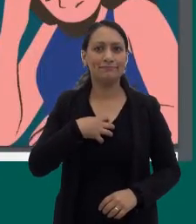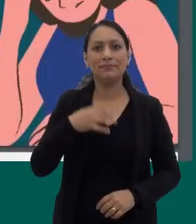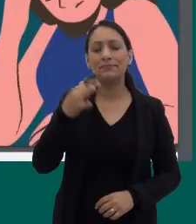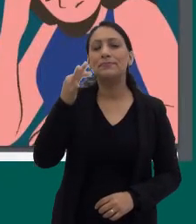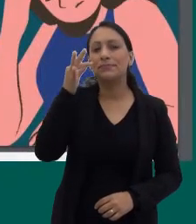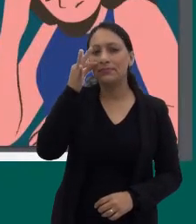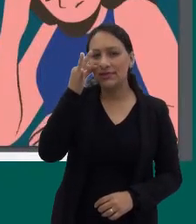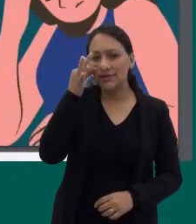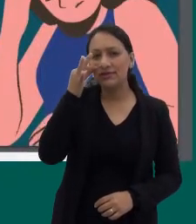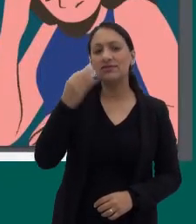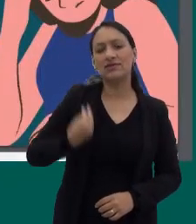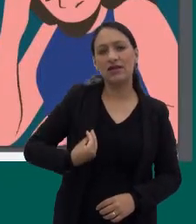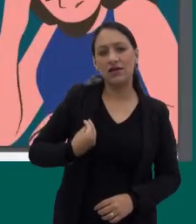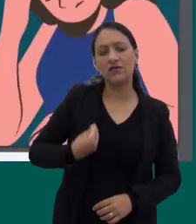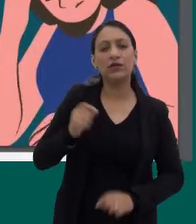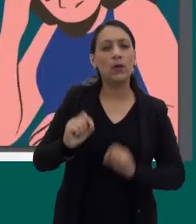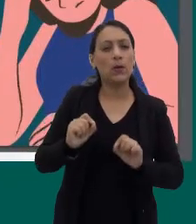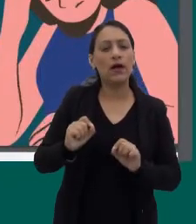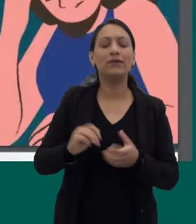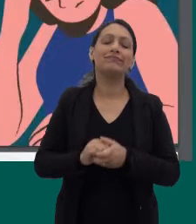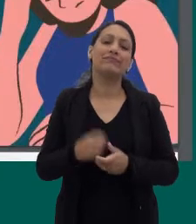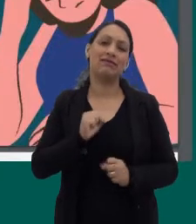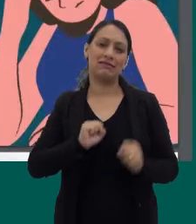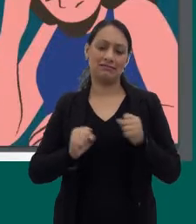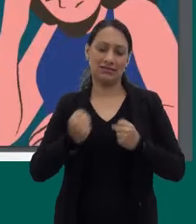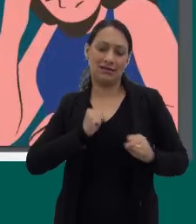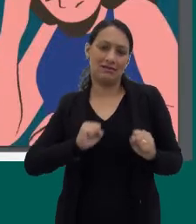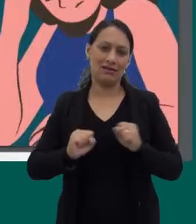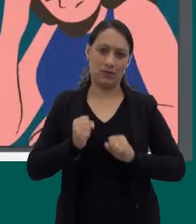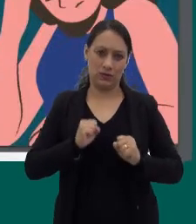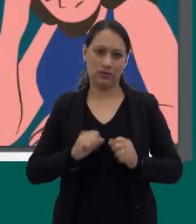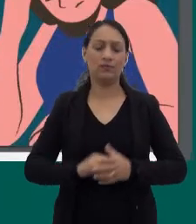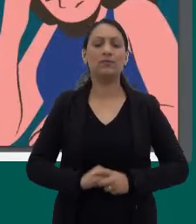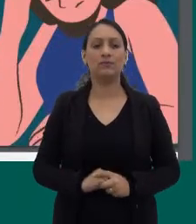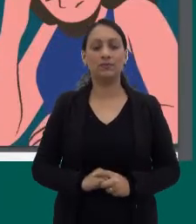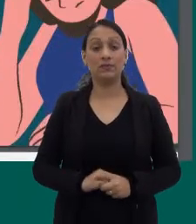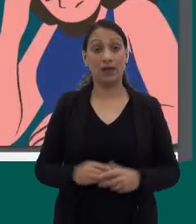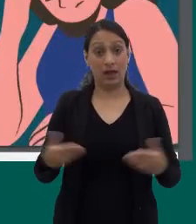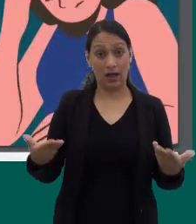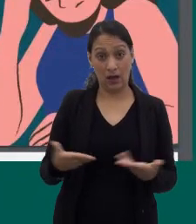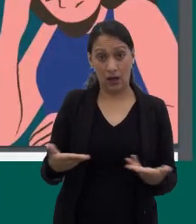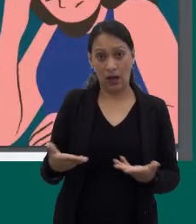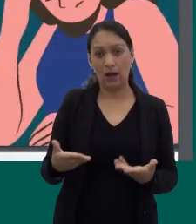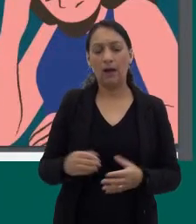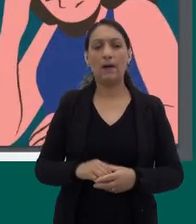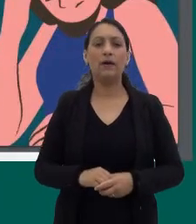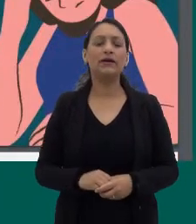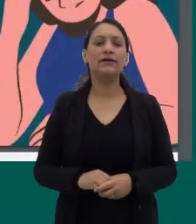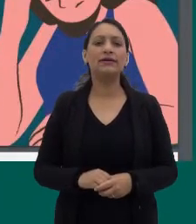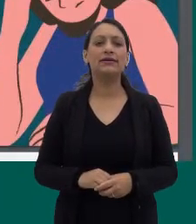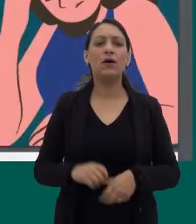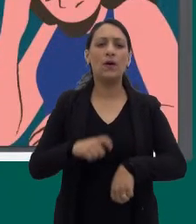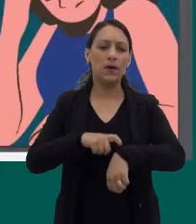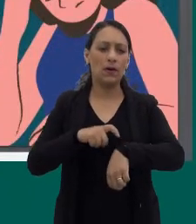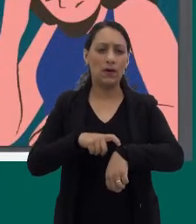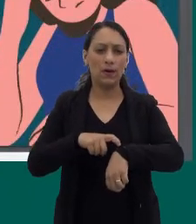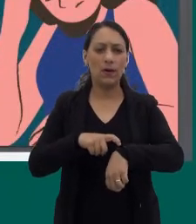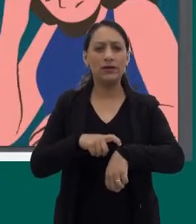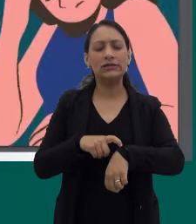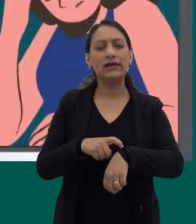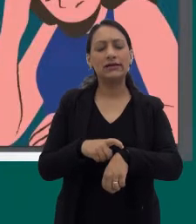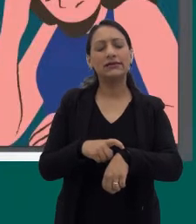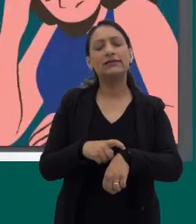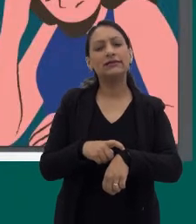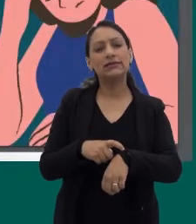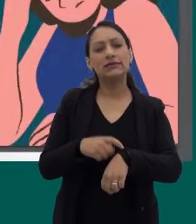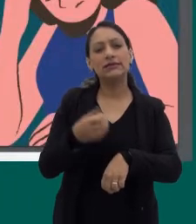nossa vida, que é a ansiedade. Né? Então, nessa hora aqui, das 6 às 19 horas,